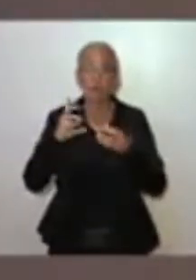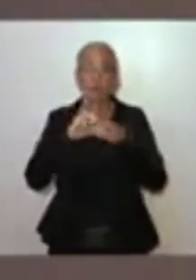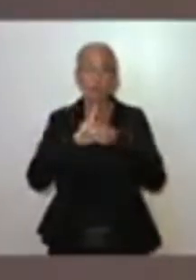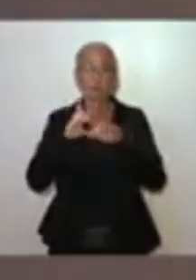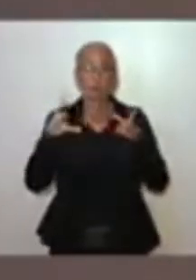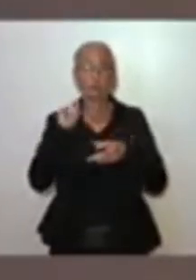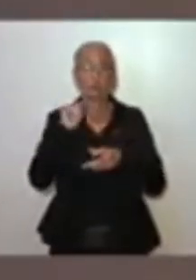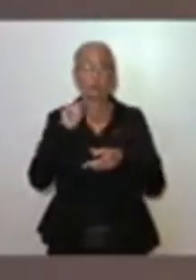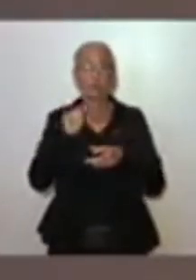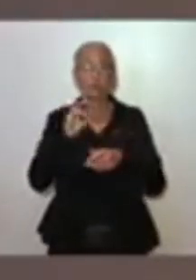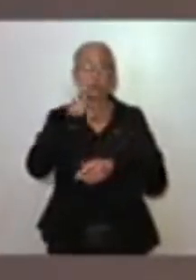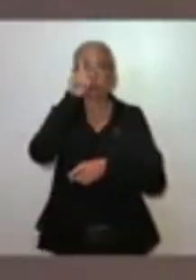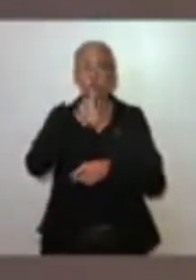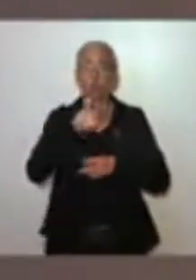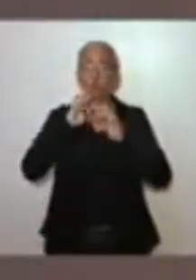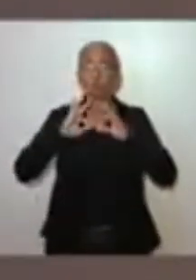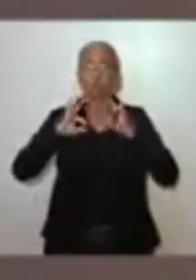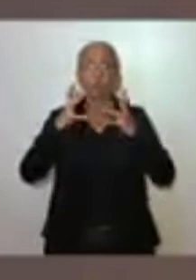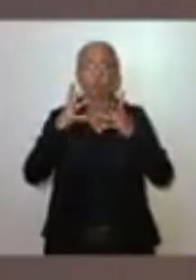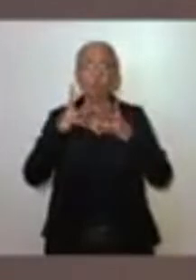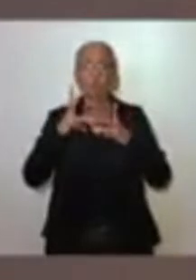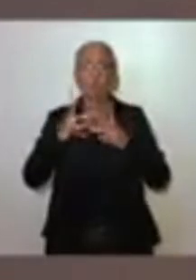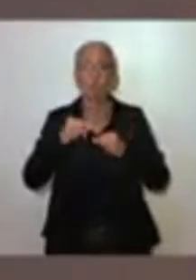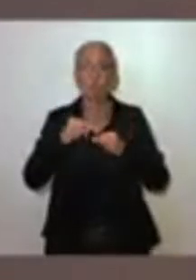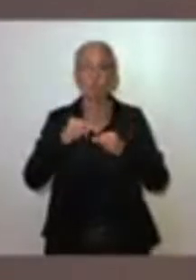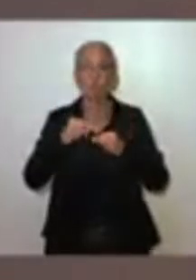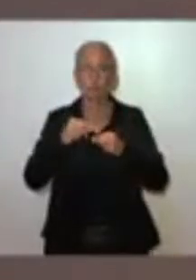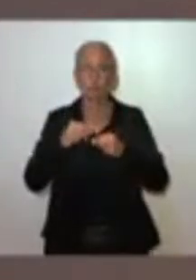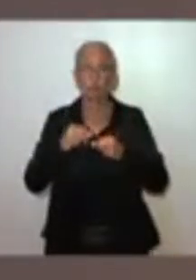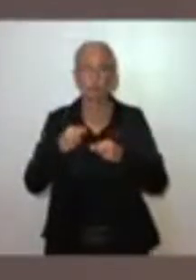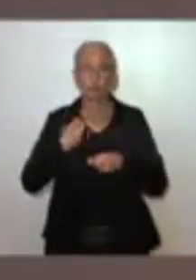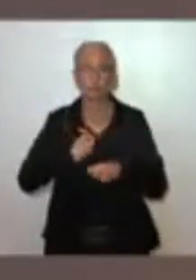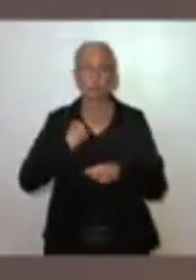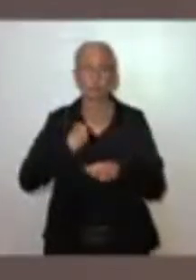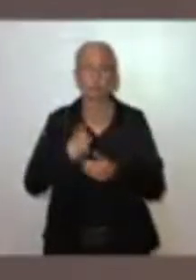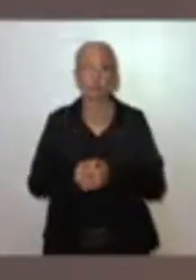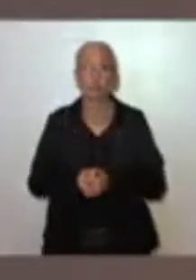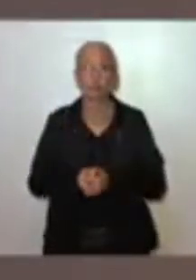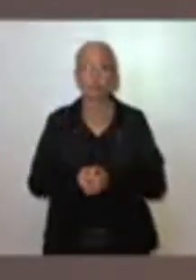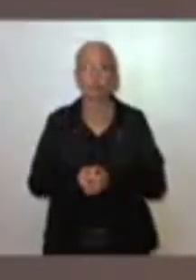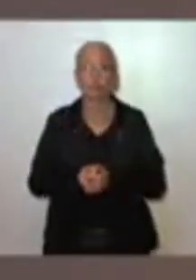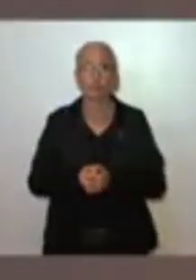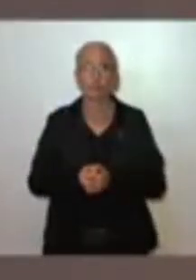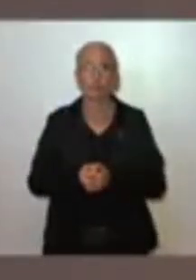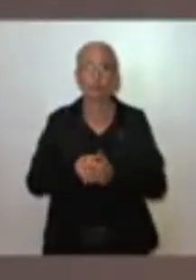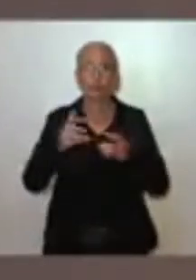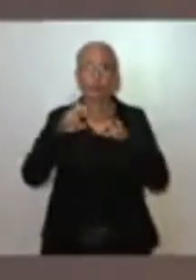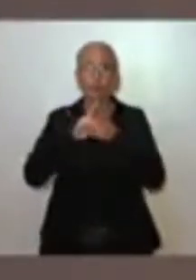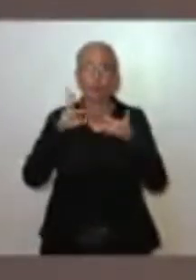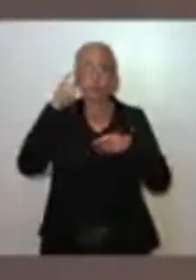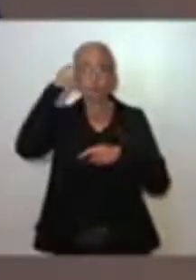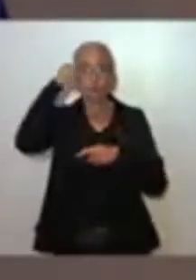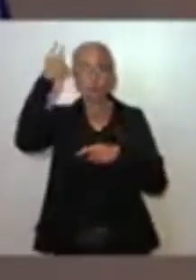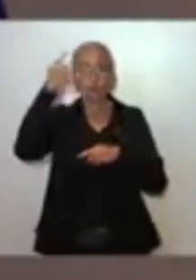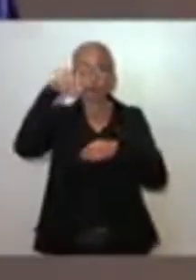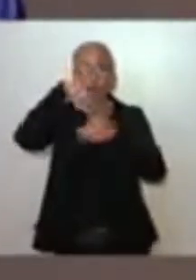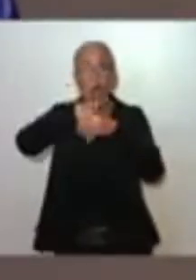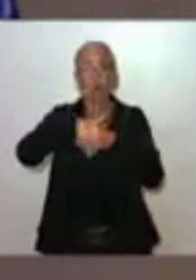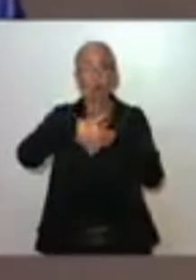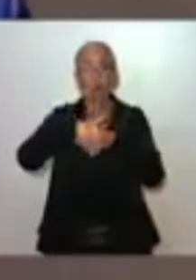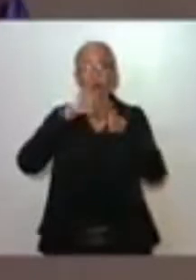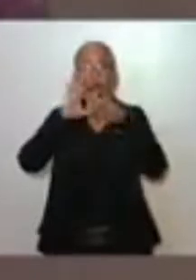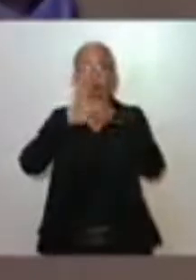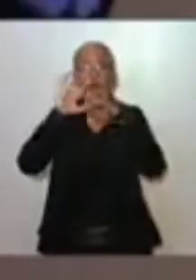pressupõe o direito de todos participarem segundo lugar a ideia de democracia pressupõe eleições